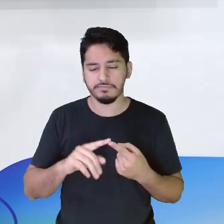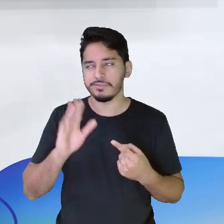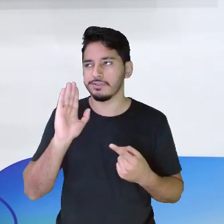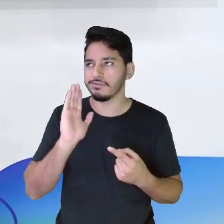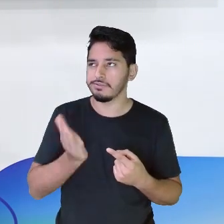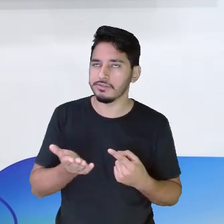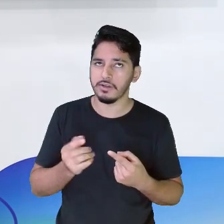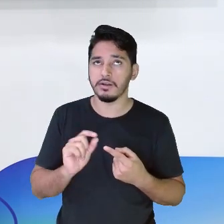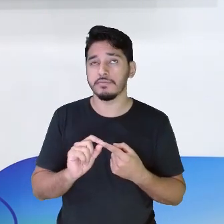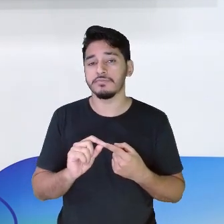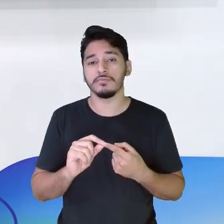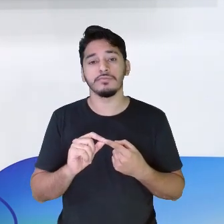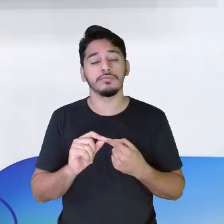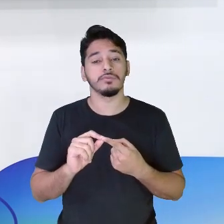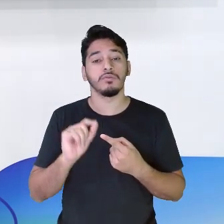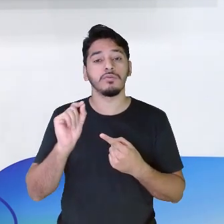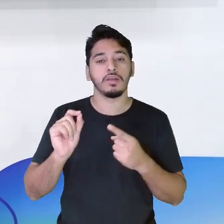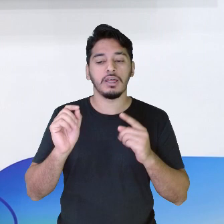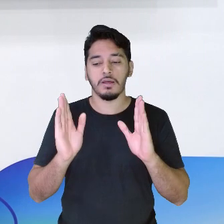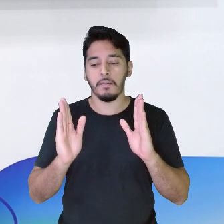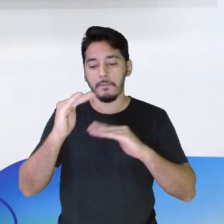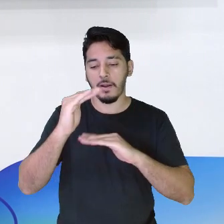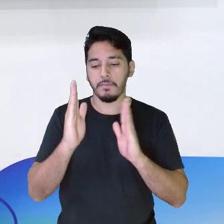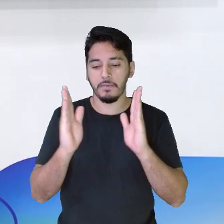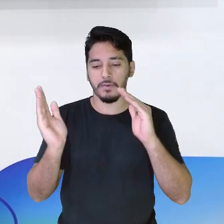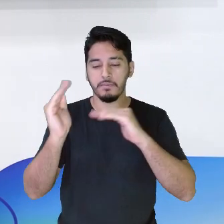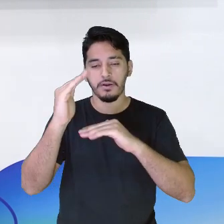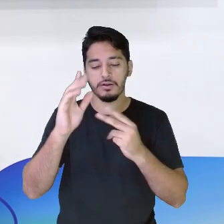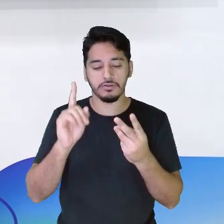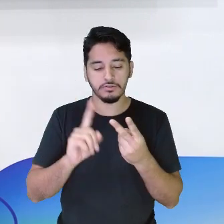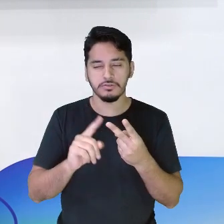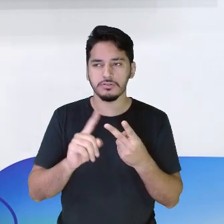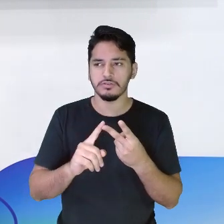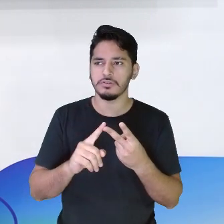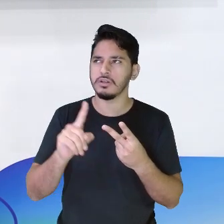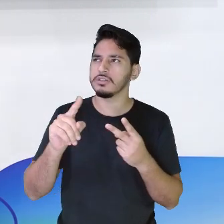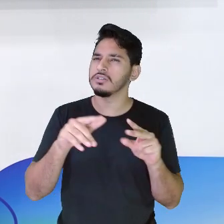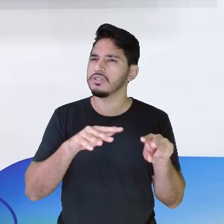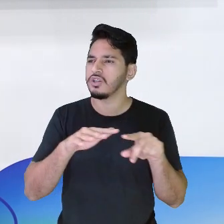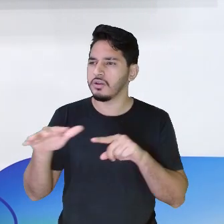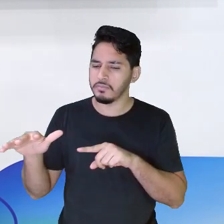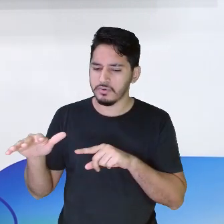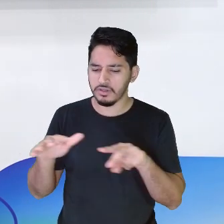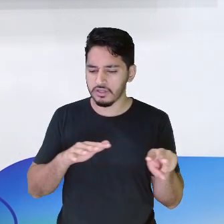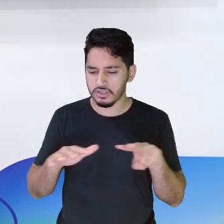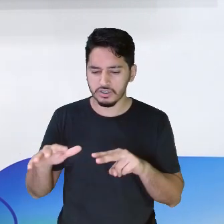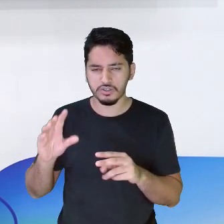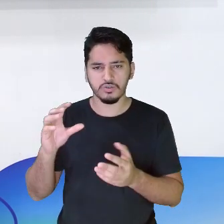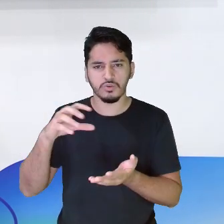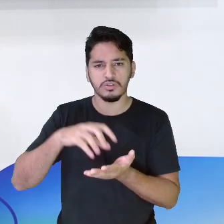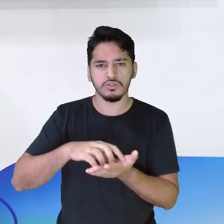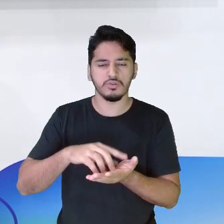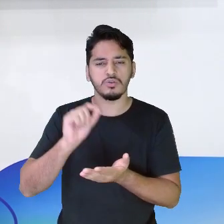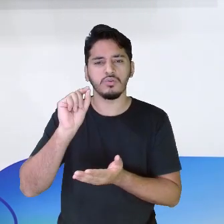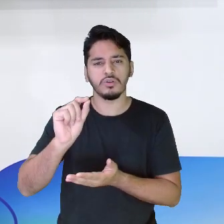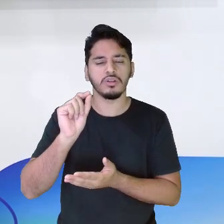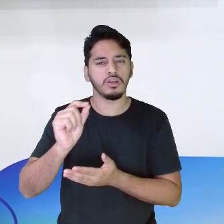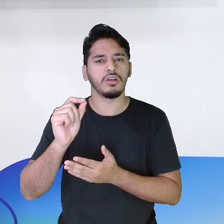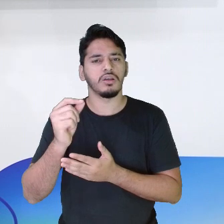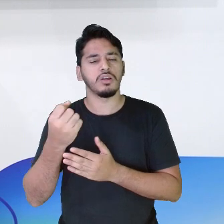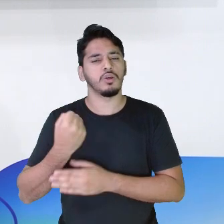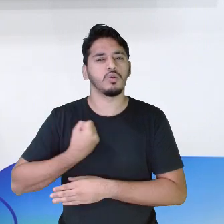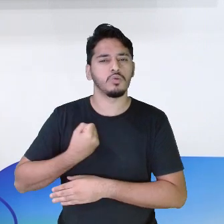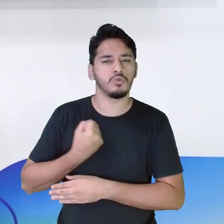passeou por geometria, já passeou por... Aliás, essa semana a gente se concentrou em números decimais,